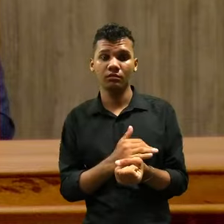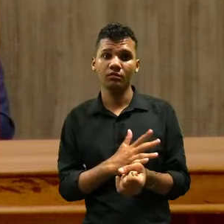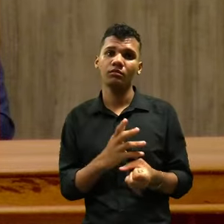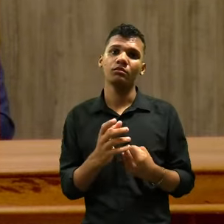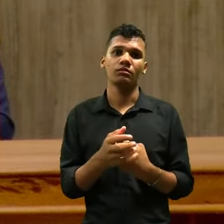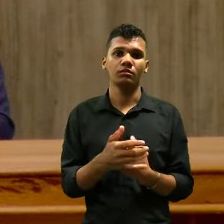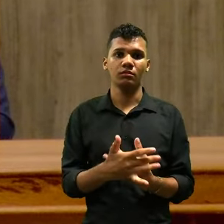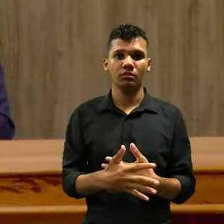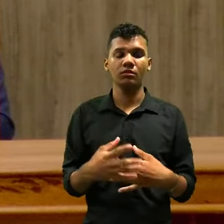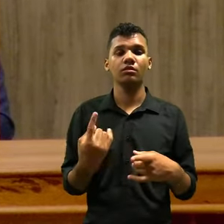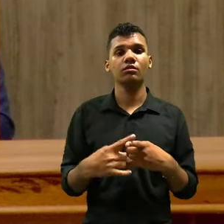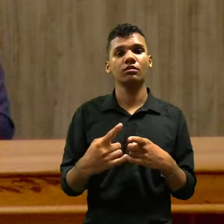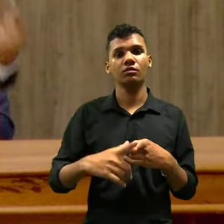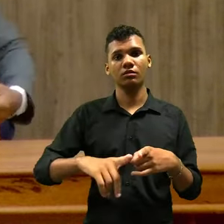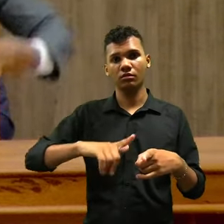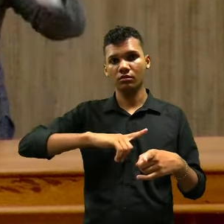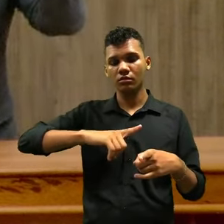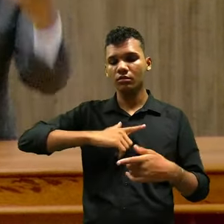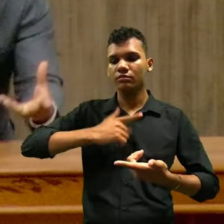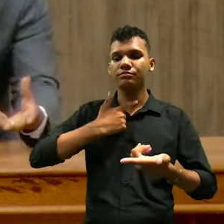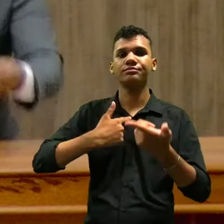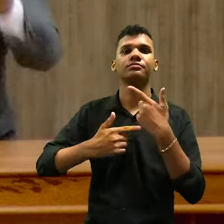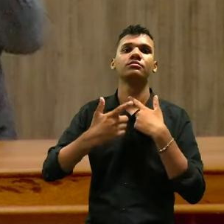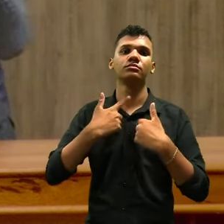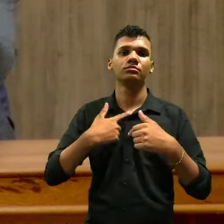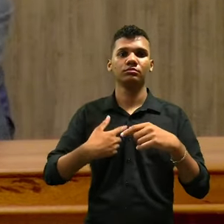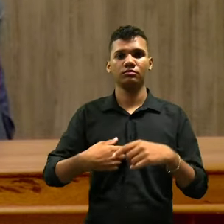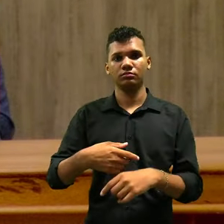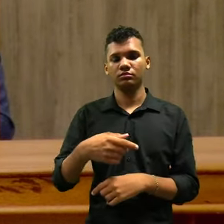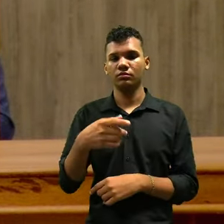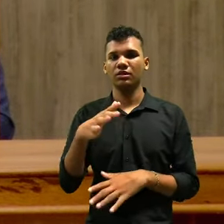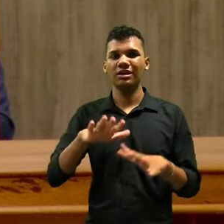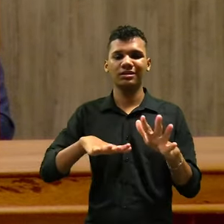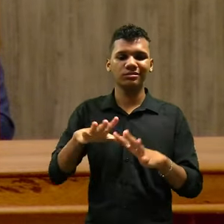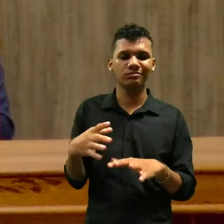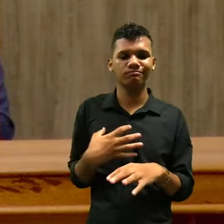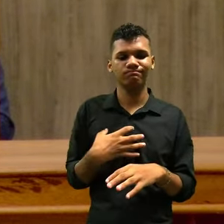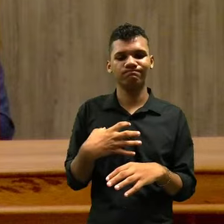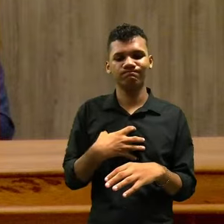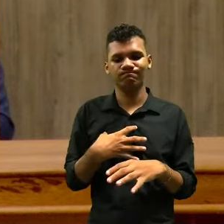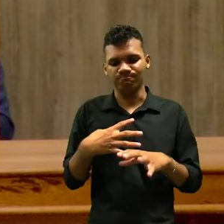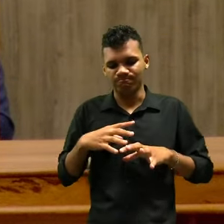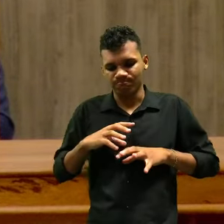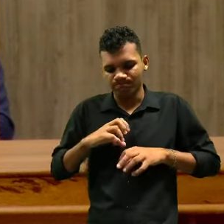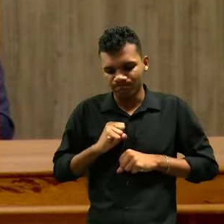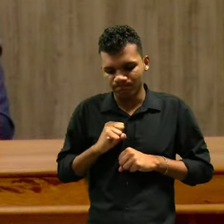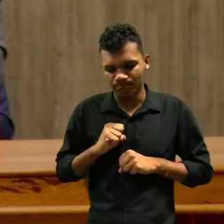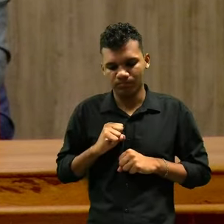têm a vontade o intelecto frio vazio